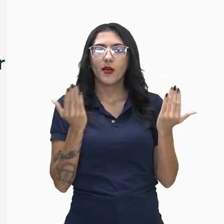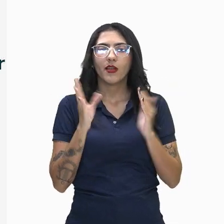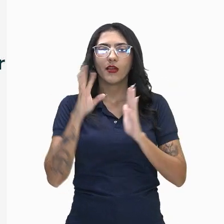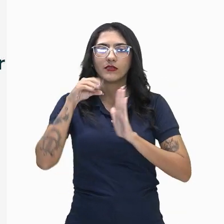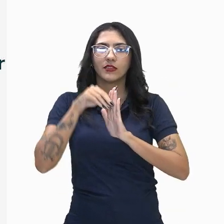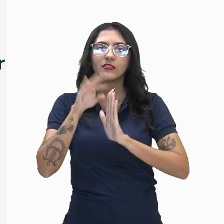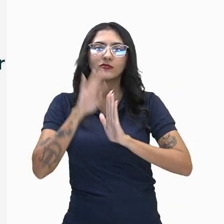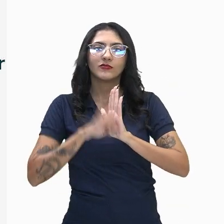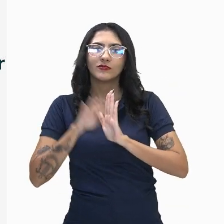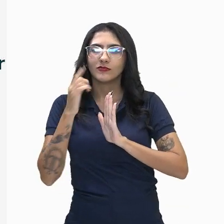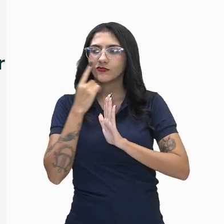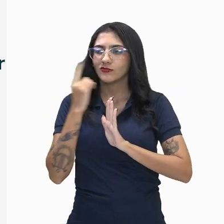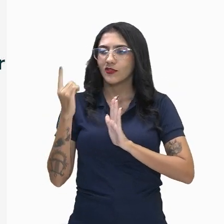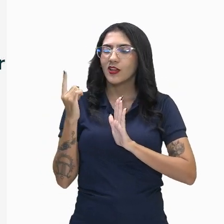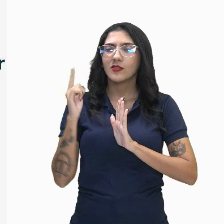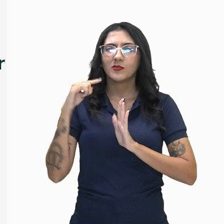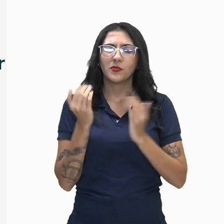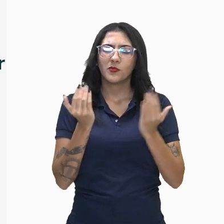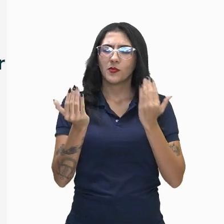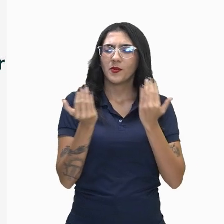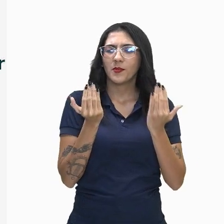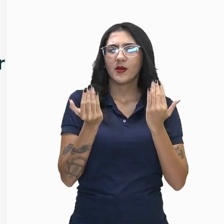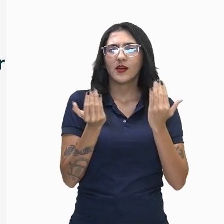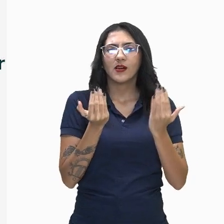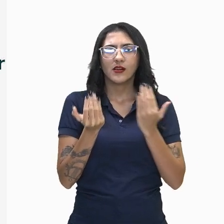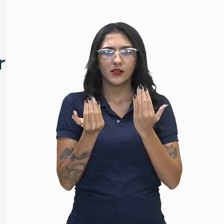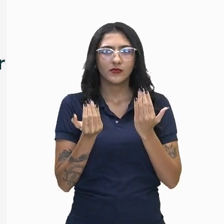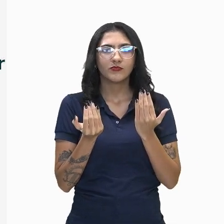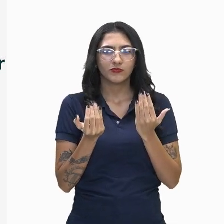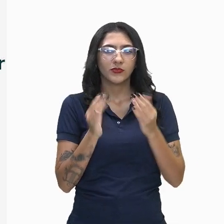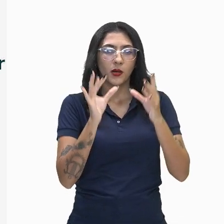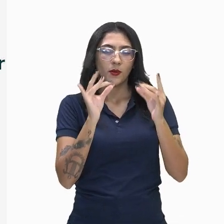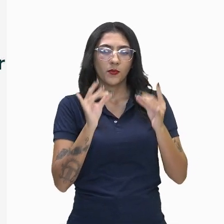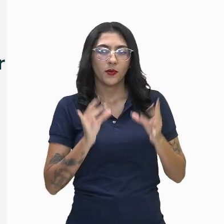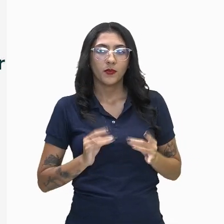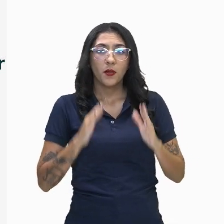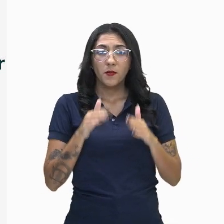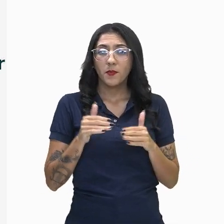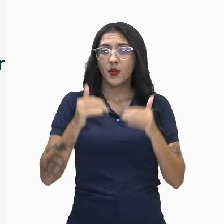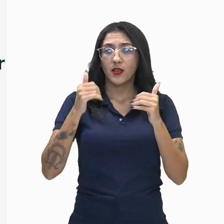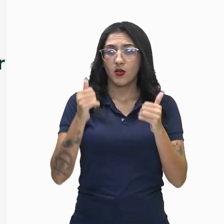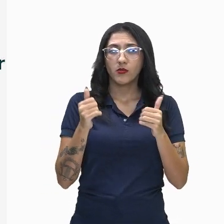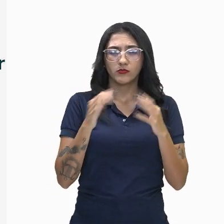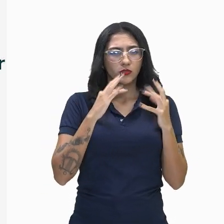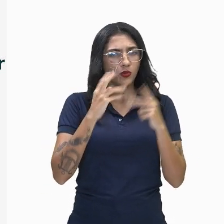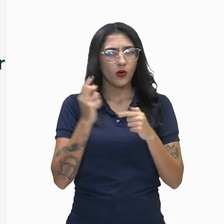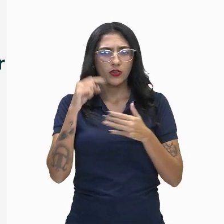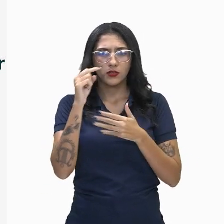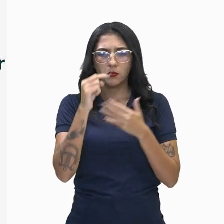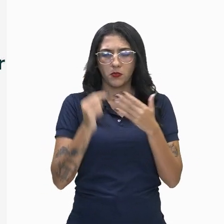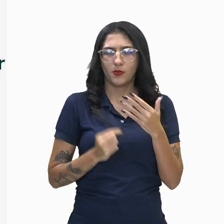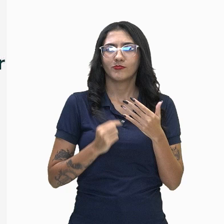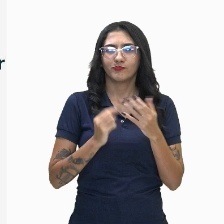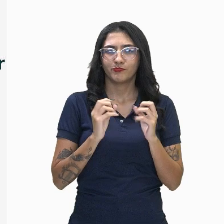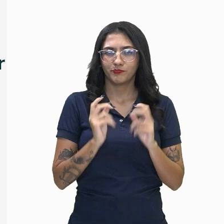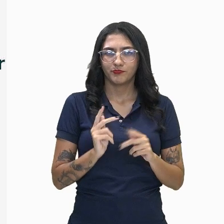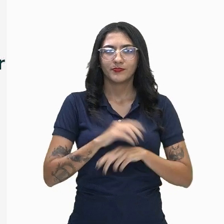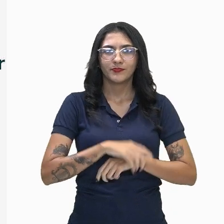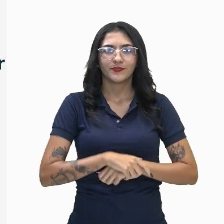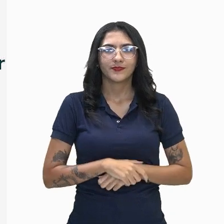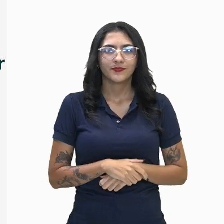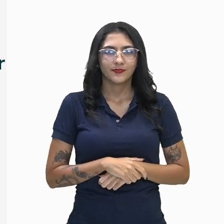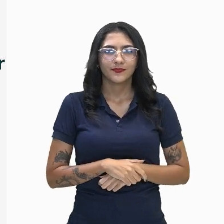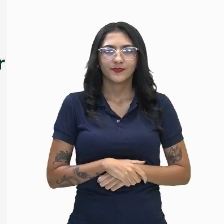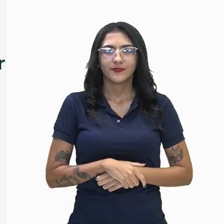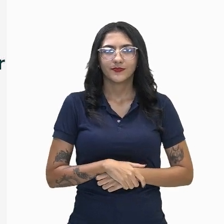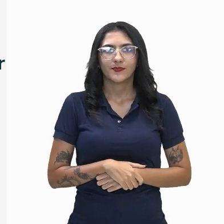possam, né, melhorar aí seu olhar, né, dar um foco maior em cada um desses elementos, certo?